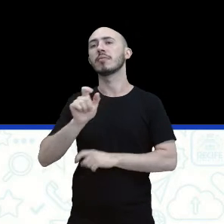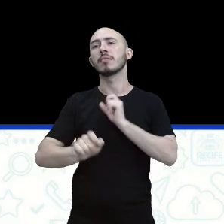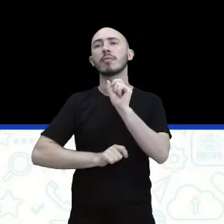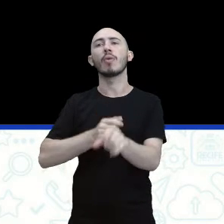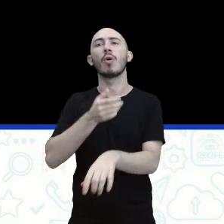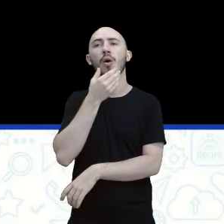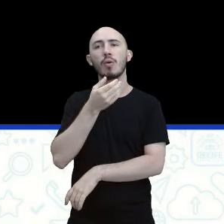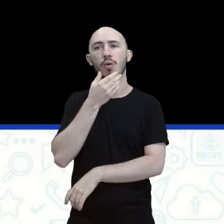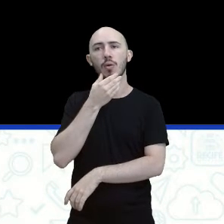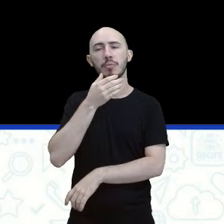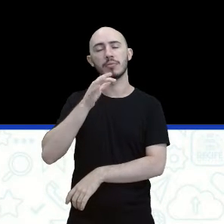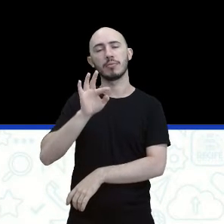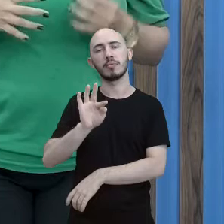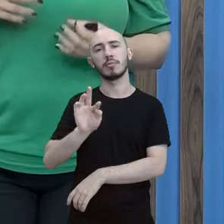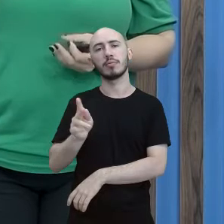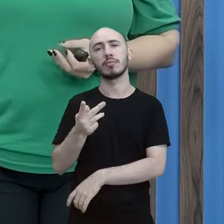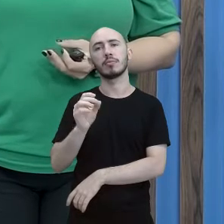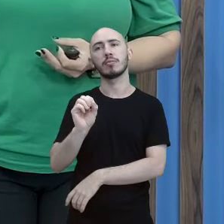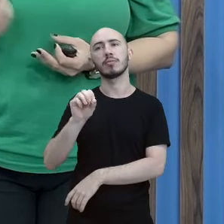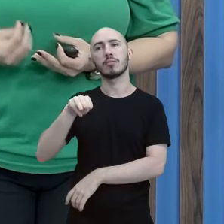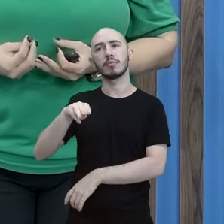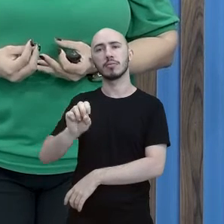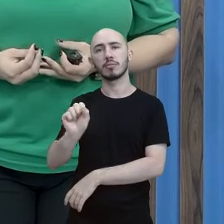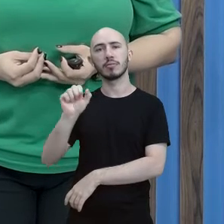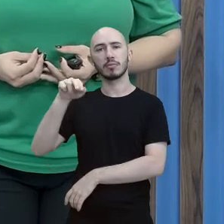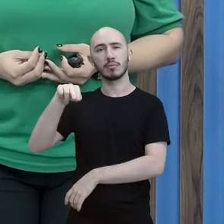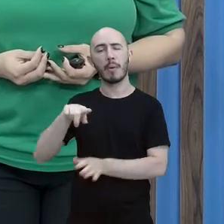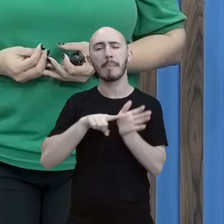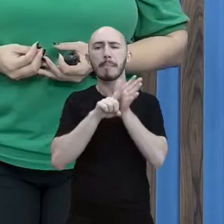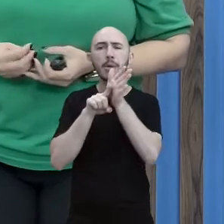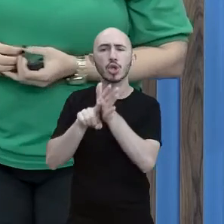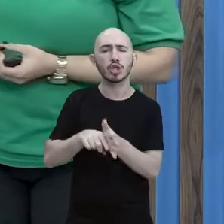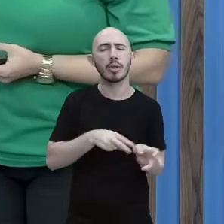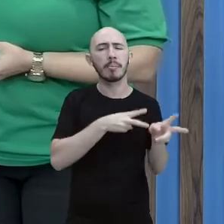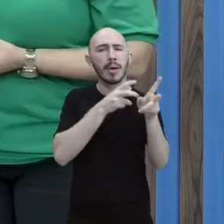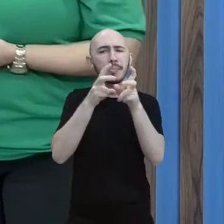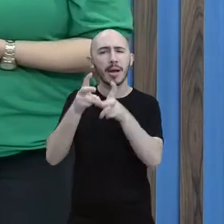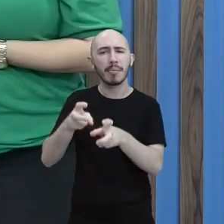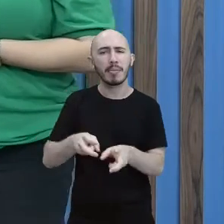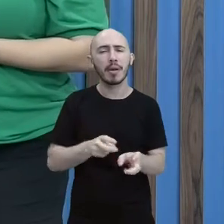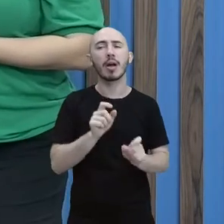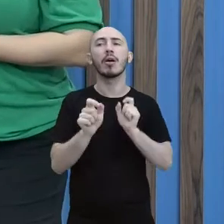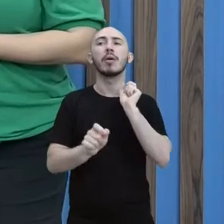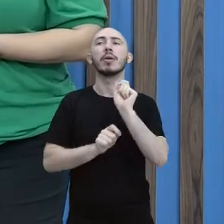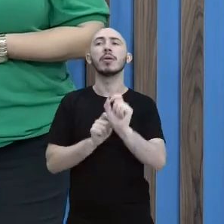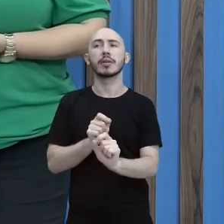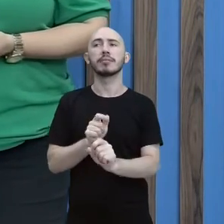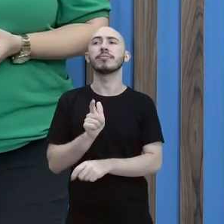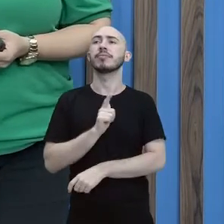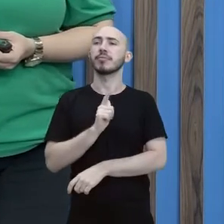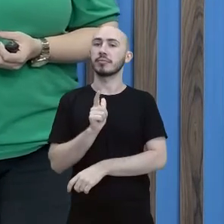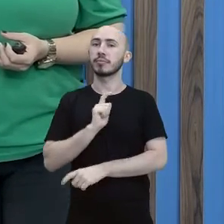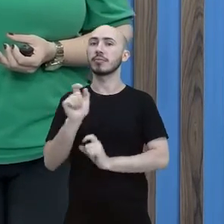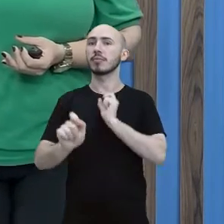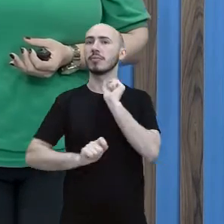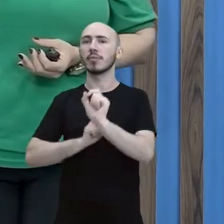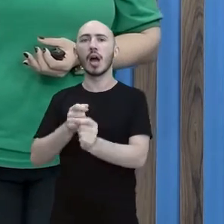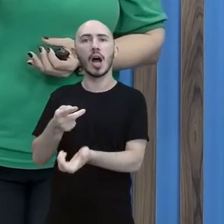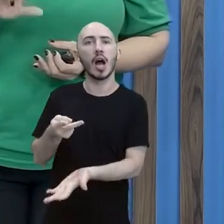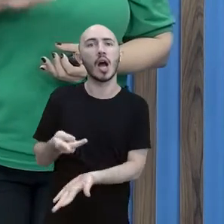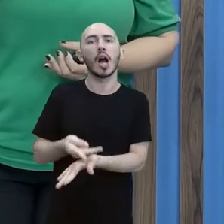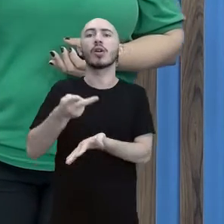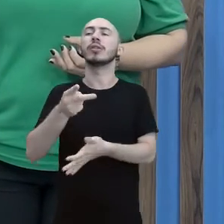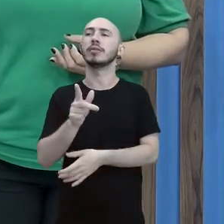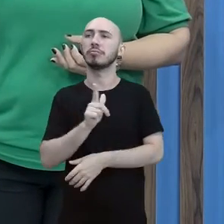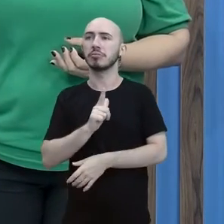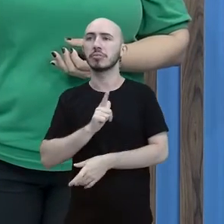ele foi estudar, né, fazer suas observações, ele percebeu que haviam fenômenos